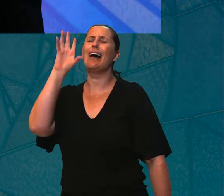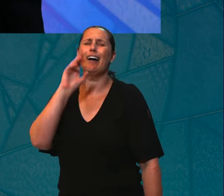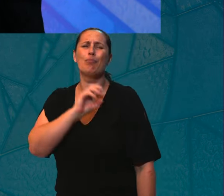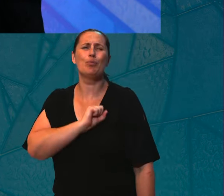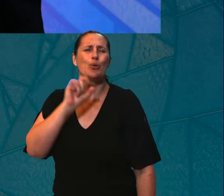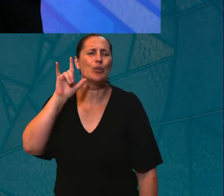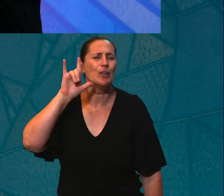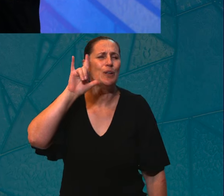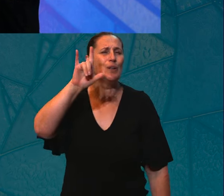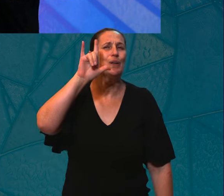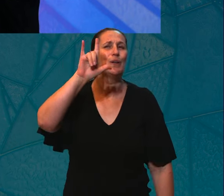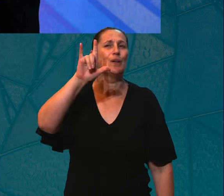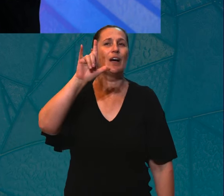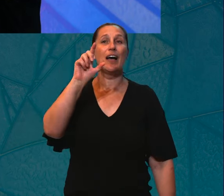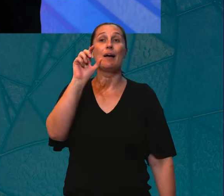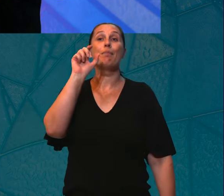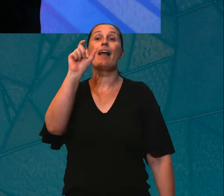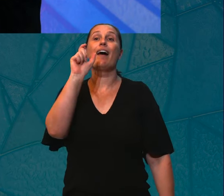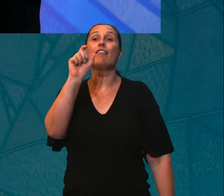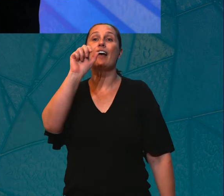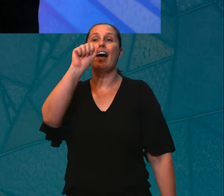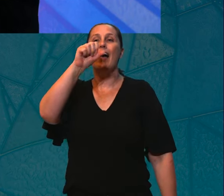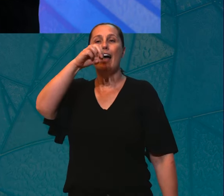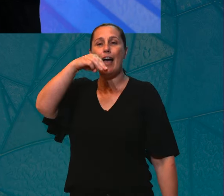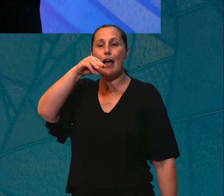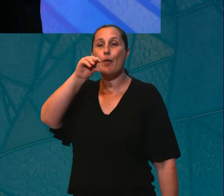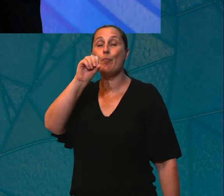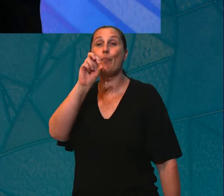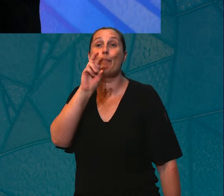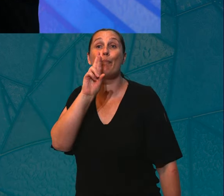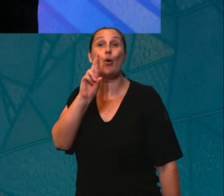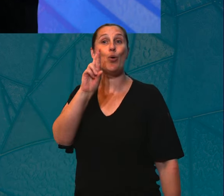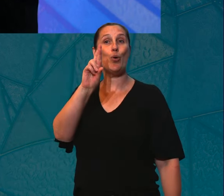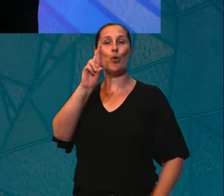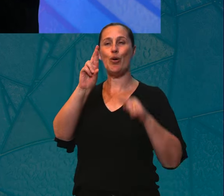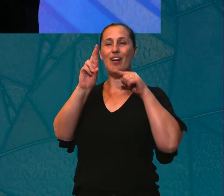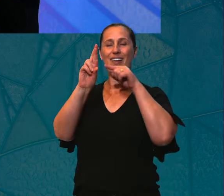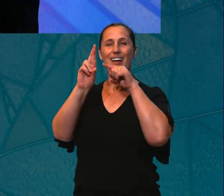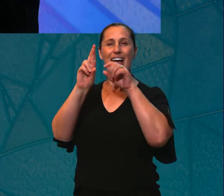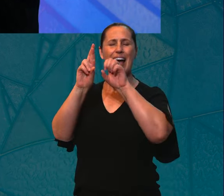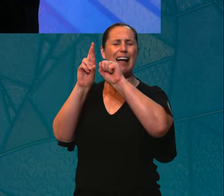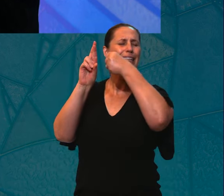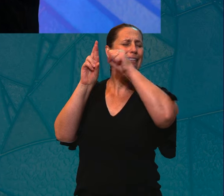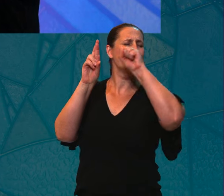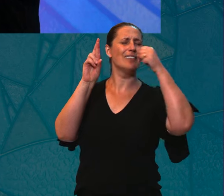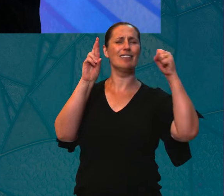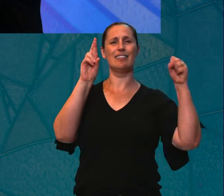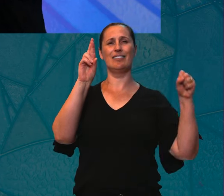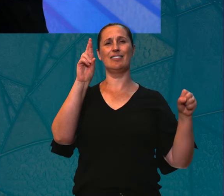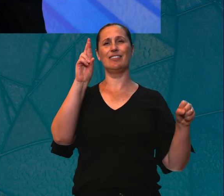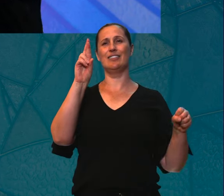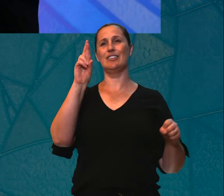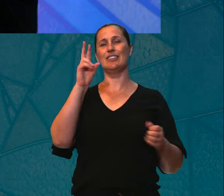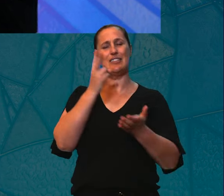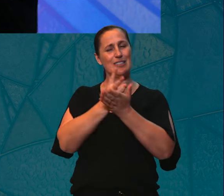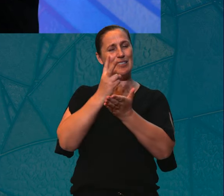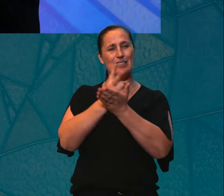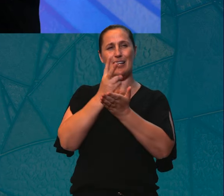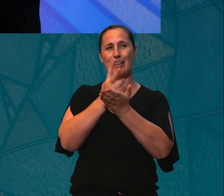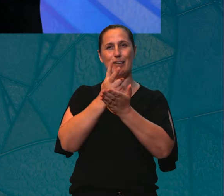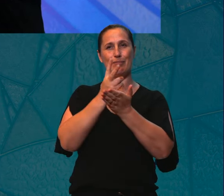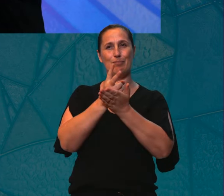e aqui a palavra amor o verbo Amor Está no presente contínuo com o grande amor com que ele tem nos Amado o tempo todo Seria uma